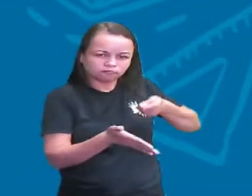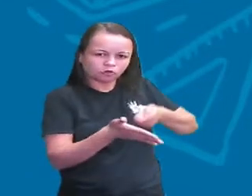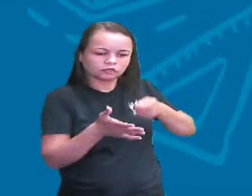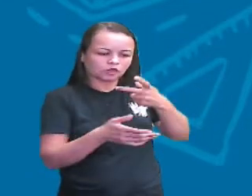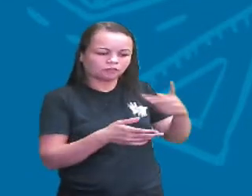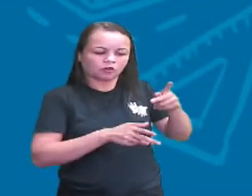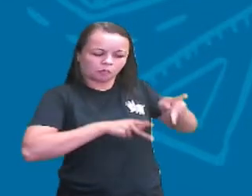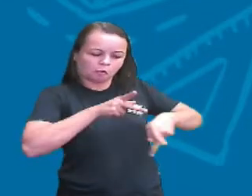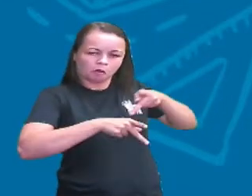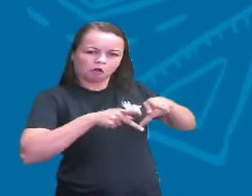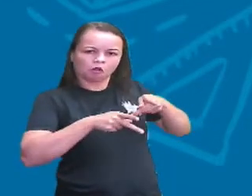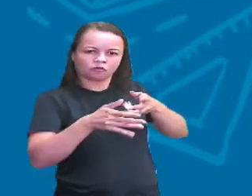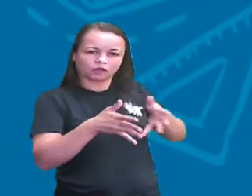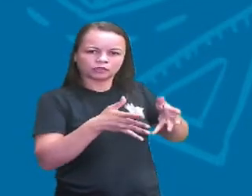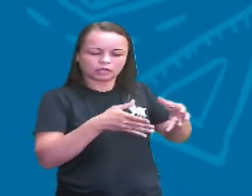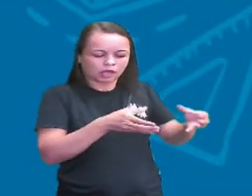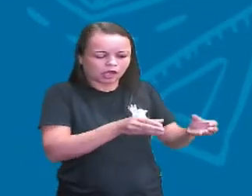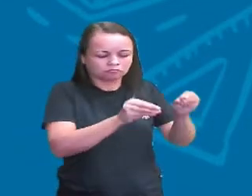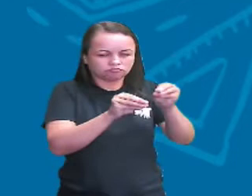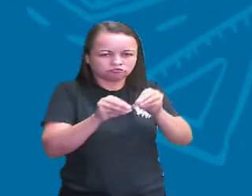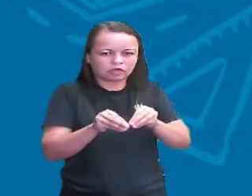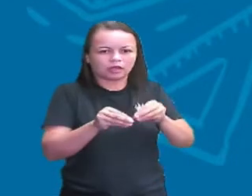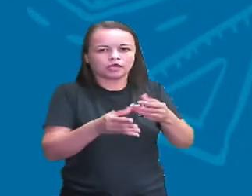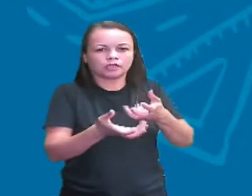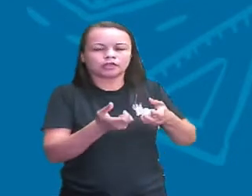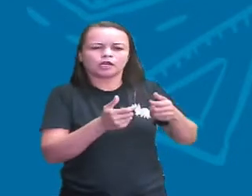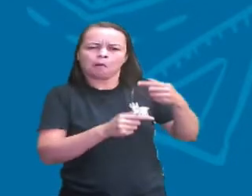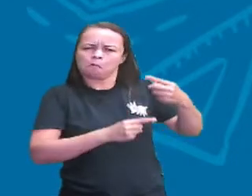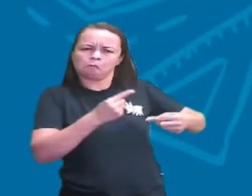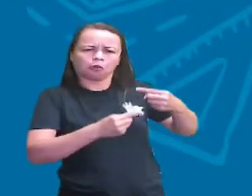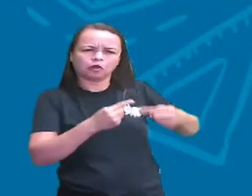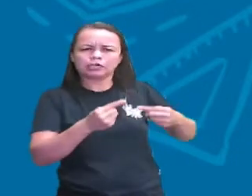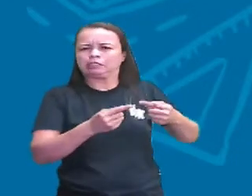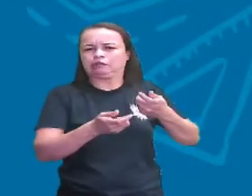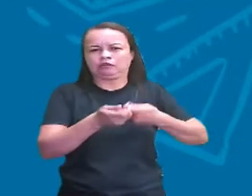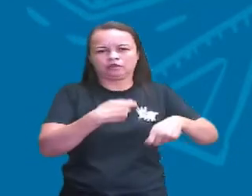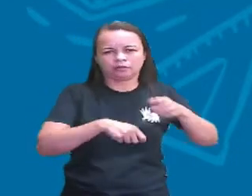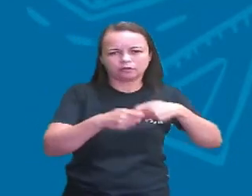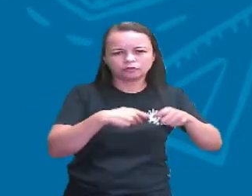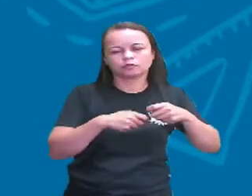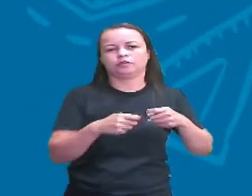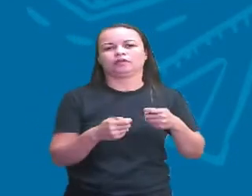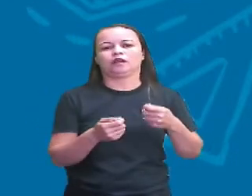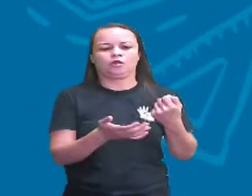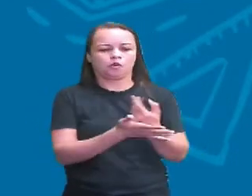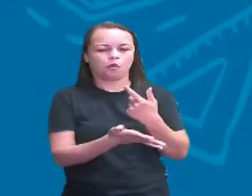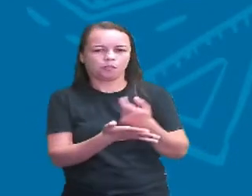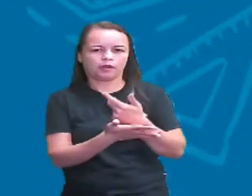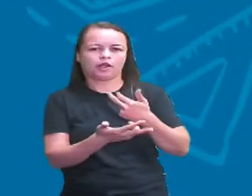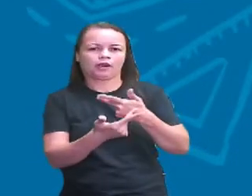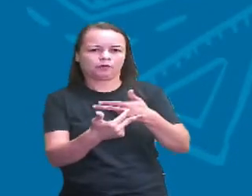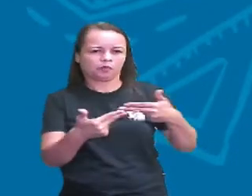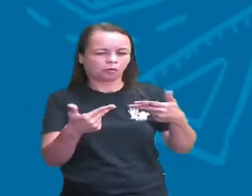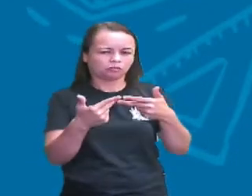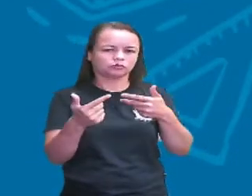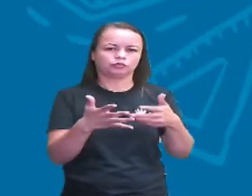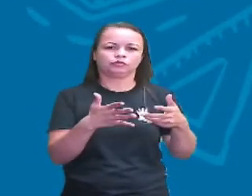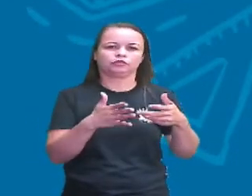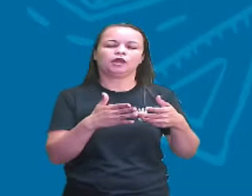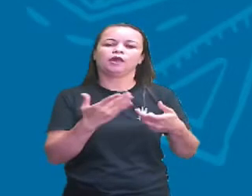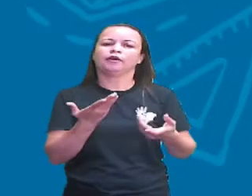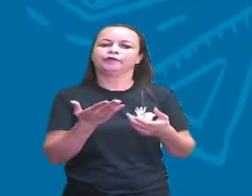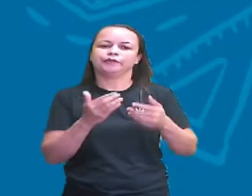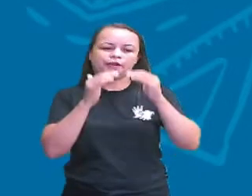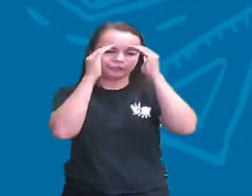eram invadidos a aderirem, né, à política, à economia, a comprarem produtos, a respeitarem as regras